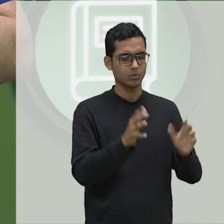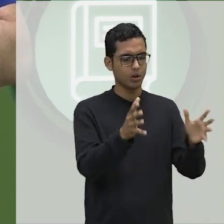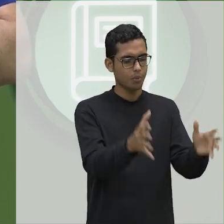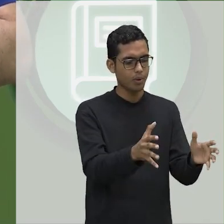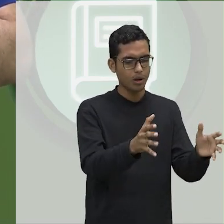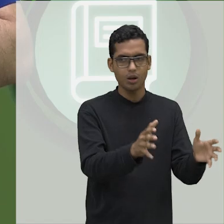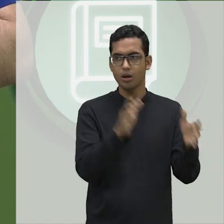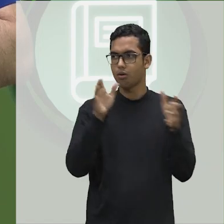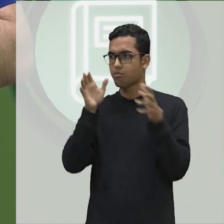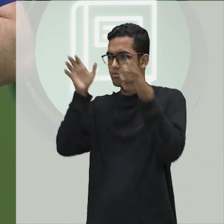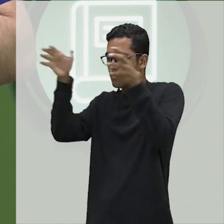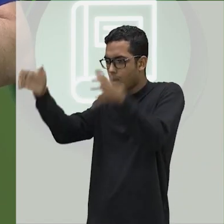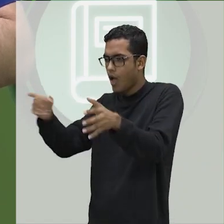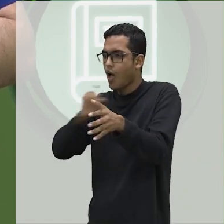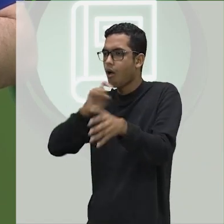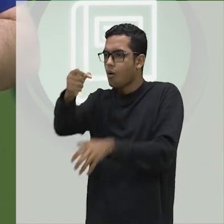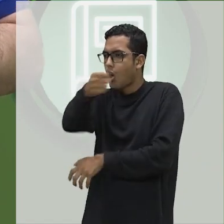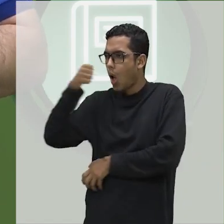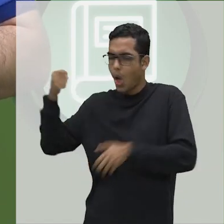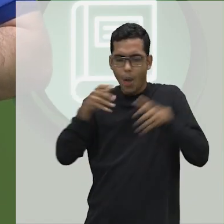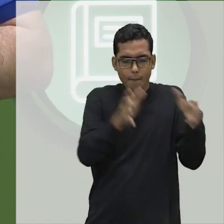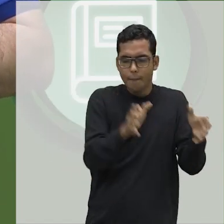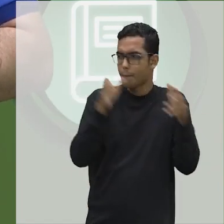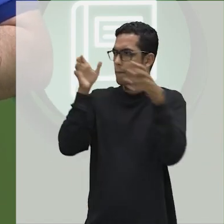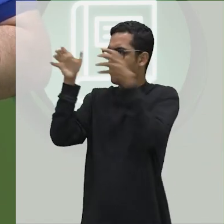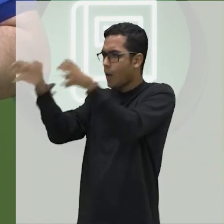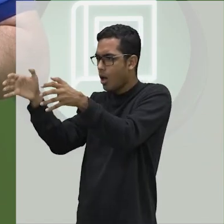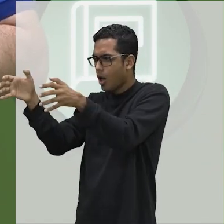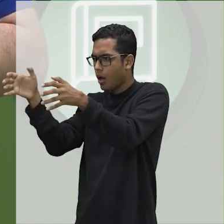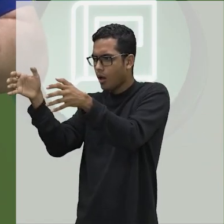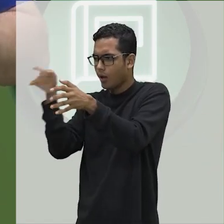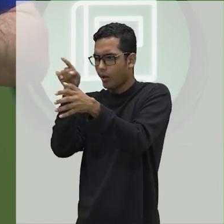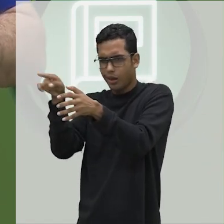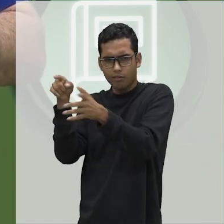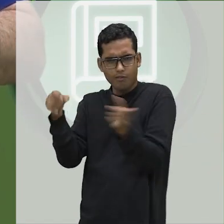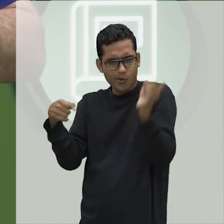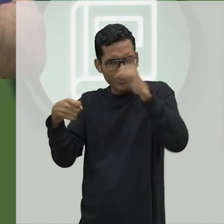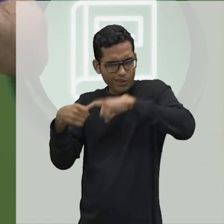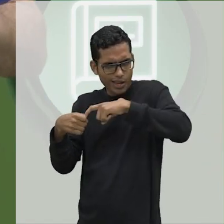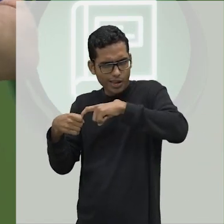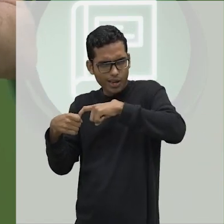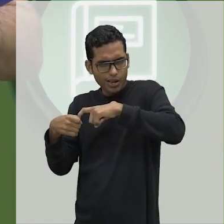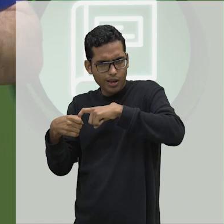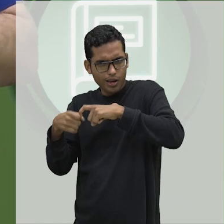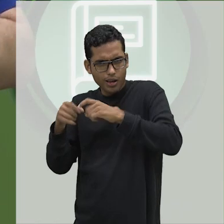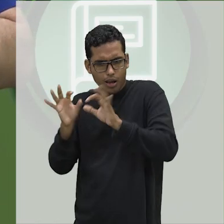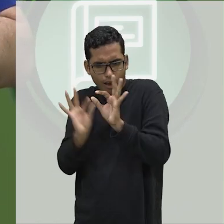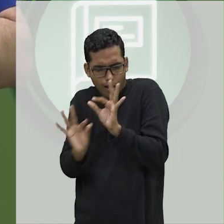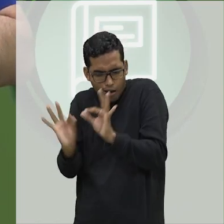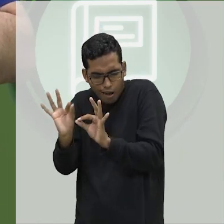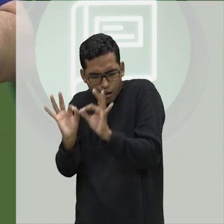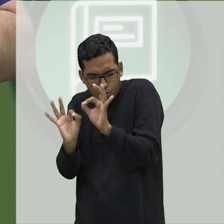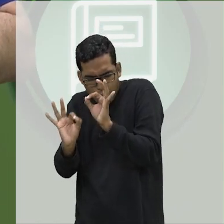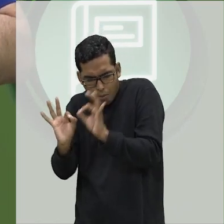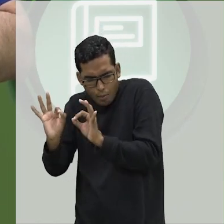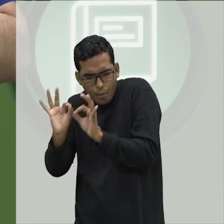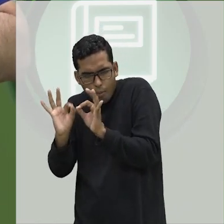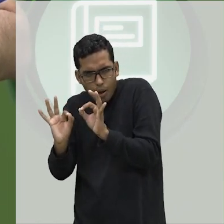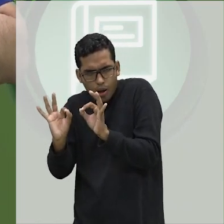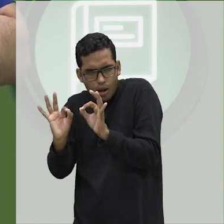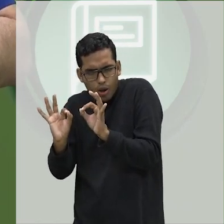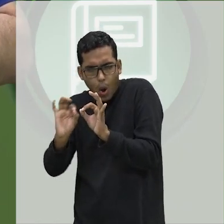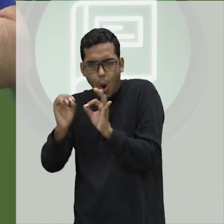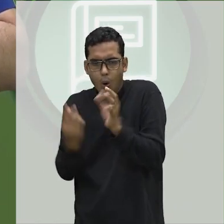calor aí dessa pipoca. Essa pipoca volta a ser milho? Então, a resposta é negativa, não é?